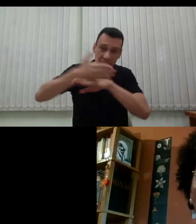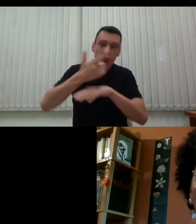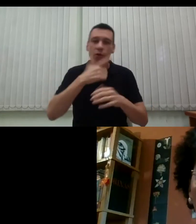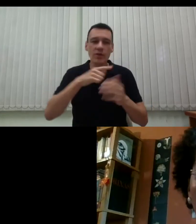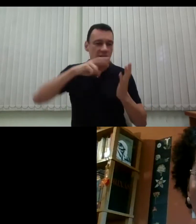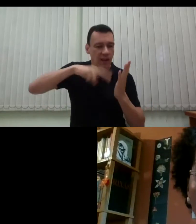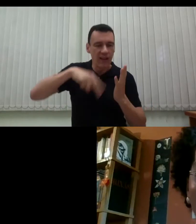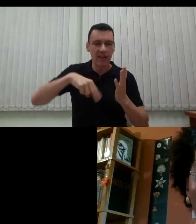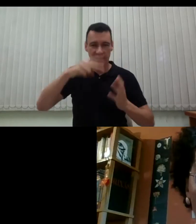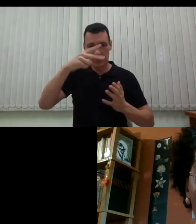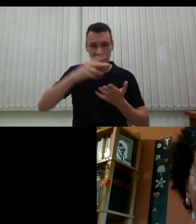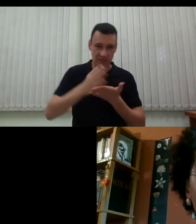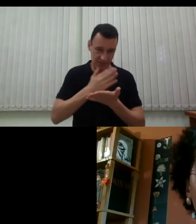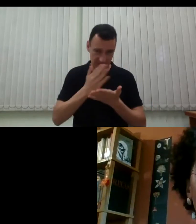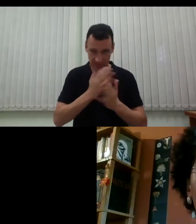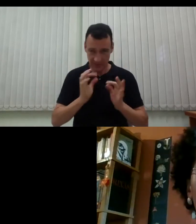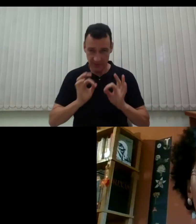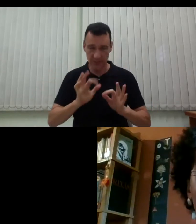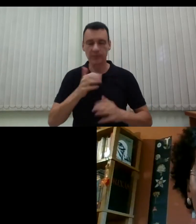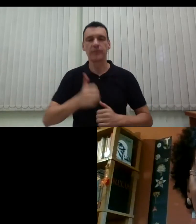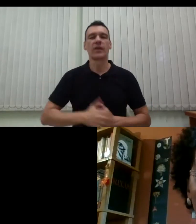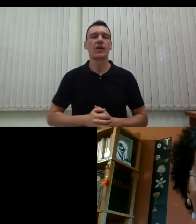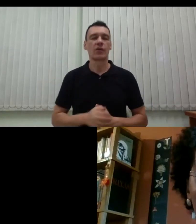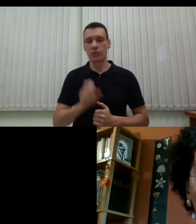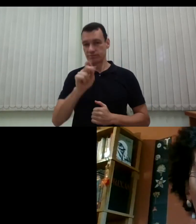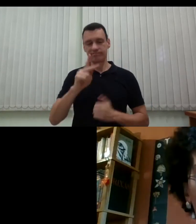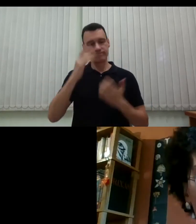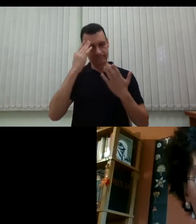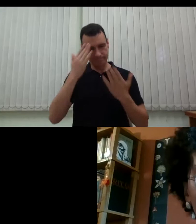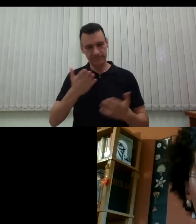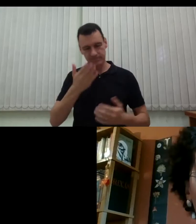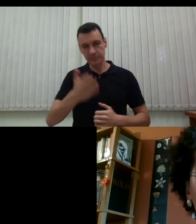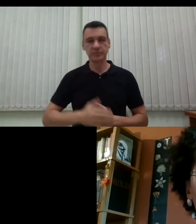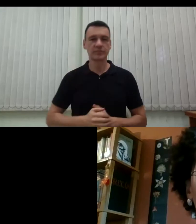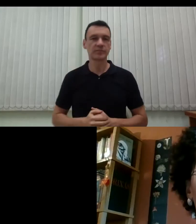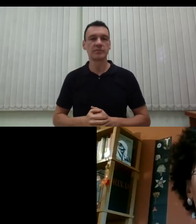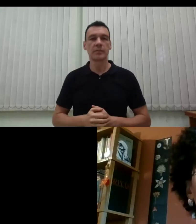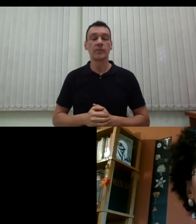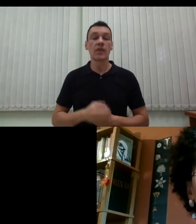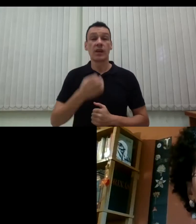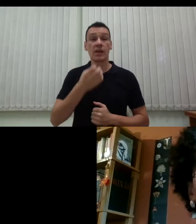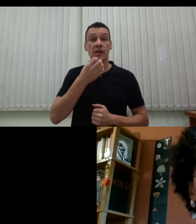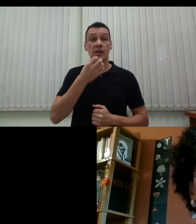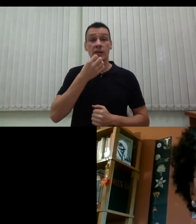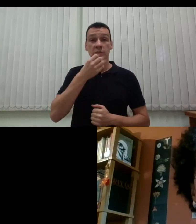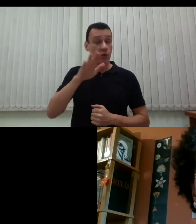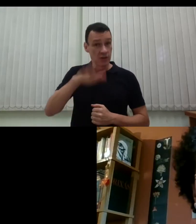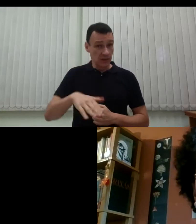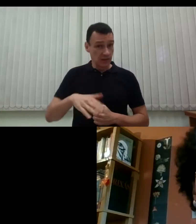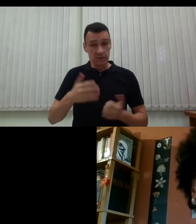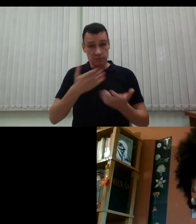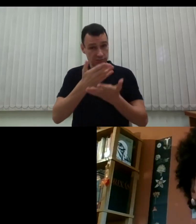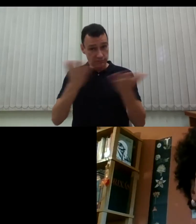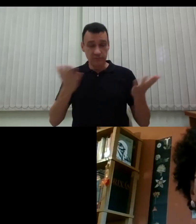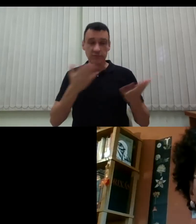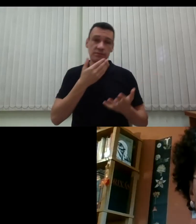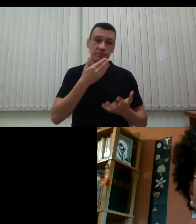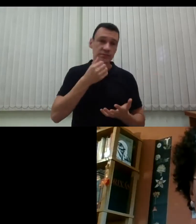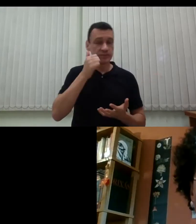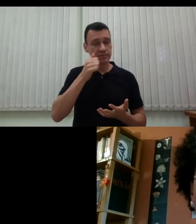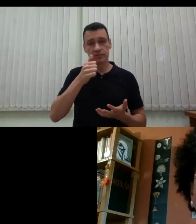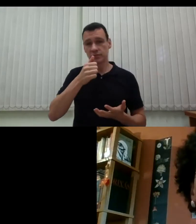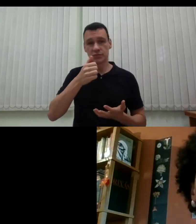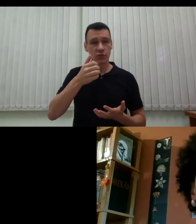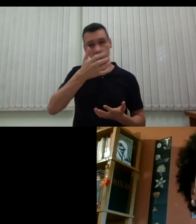Ok, obrigada, Julie. Boa tarde a todas, a todos, a